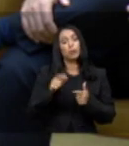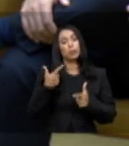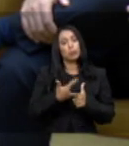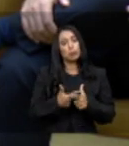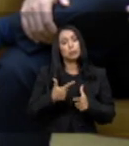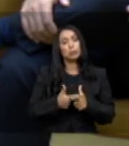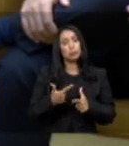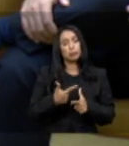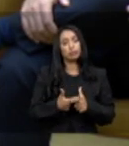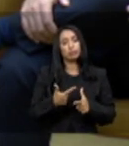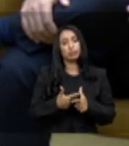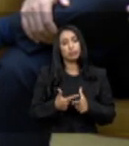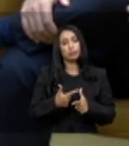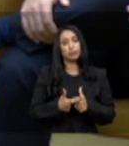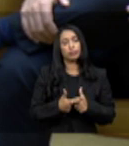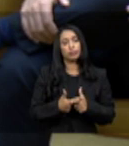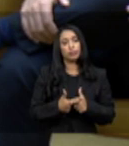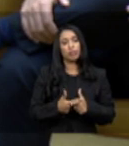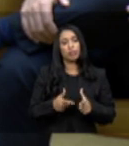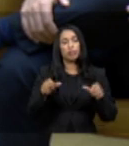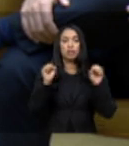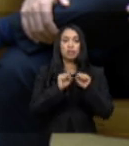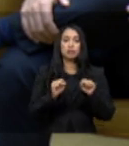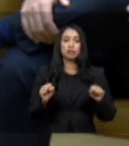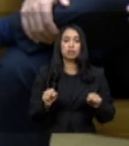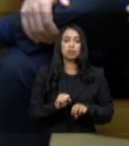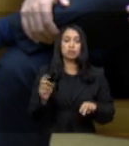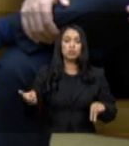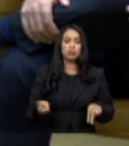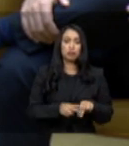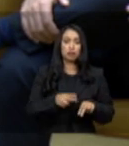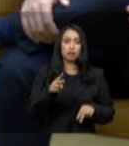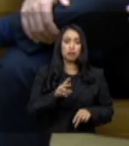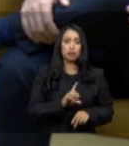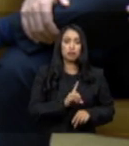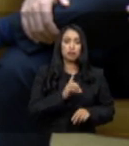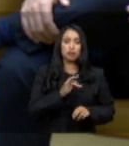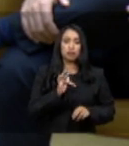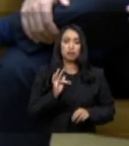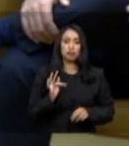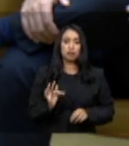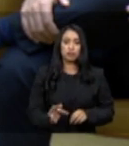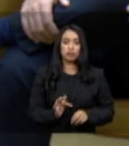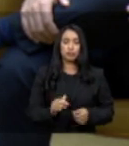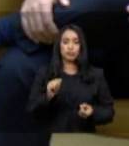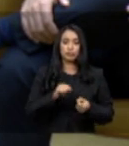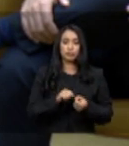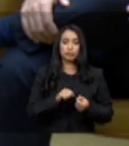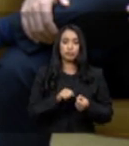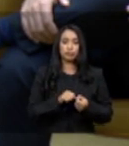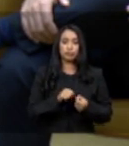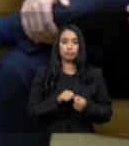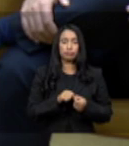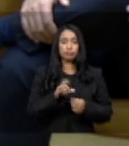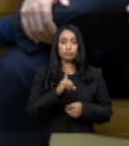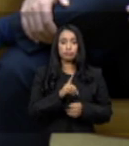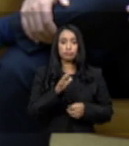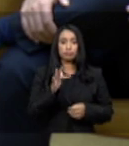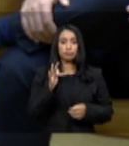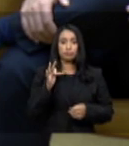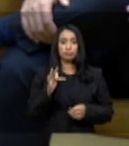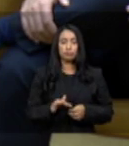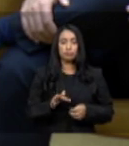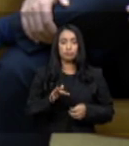problemática em torno da do sistema prisional do distrito federal então feitas essas considerações o que se tu federal propugna